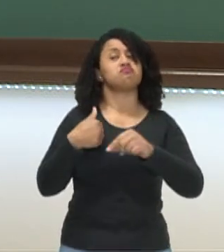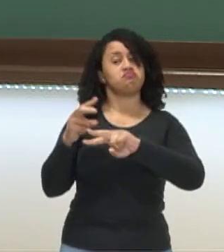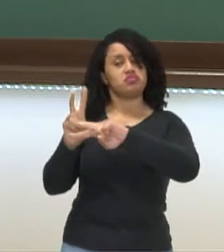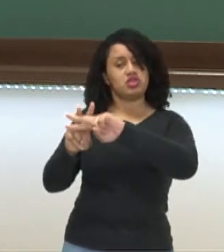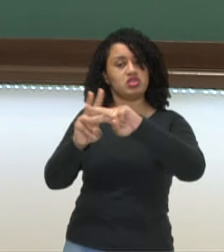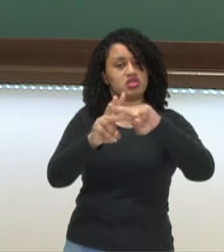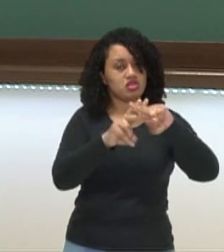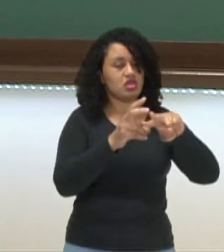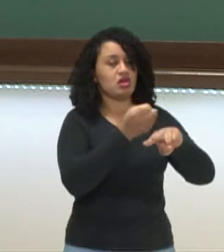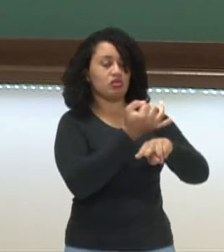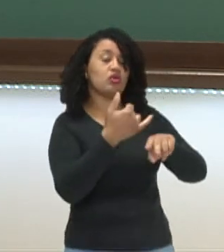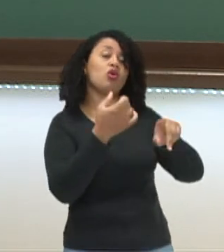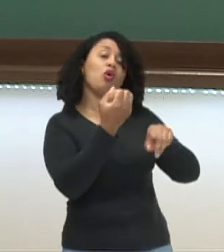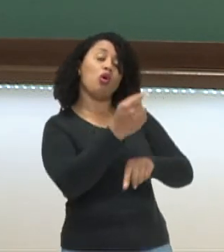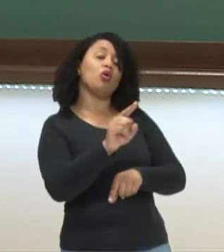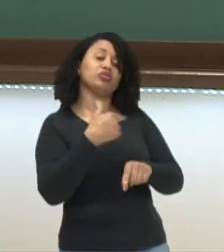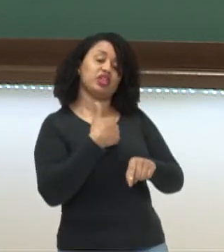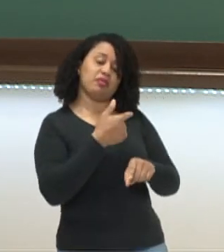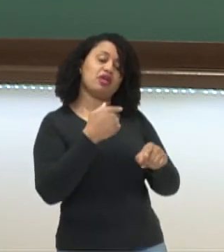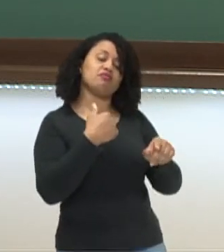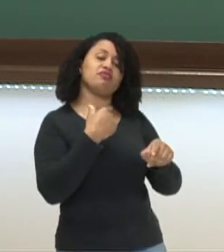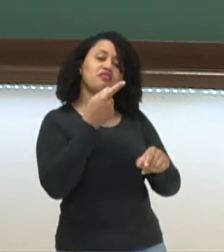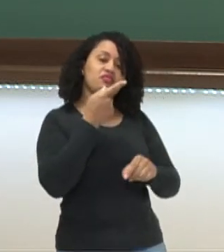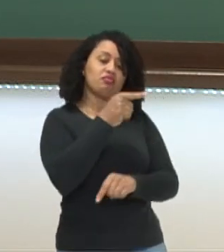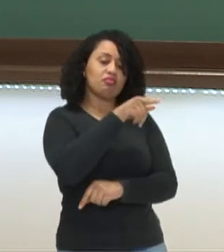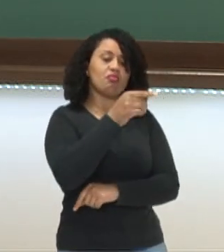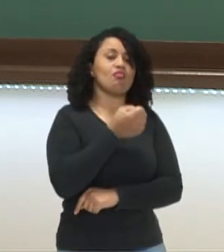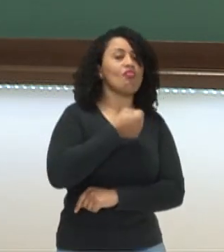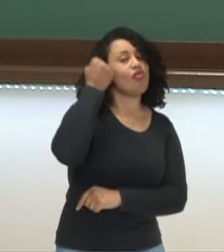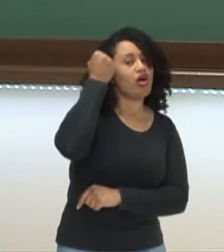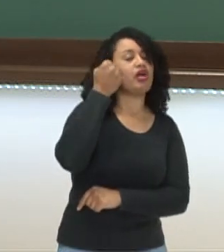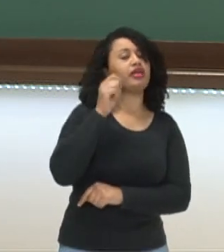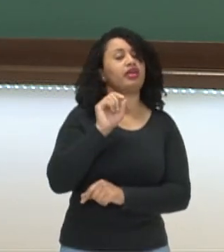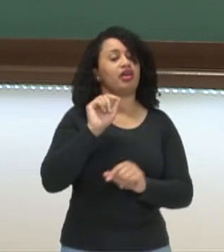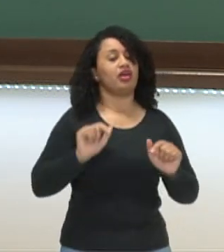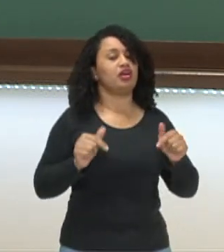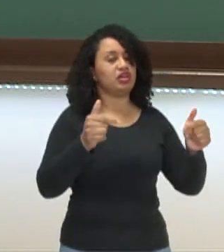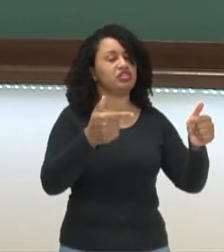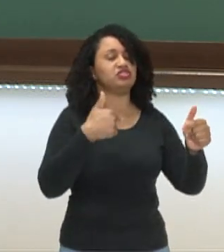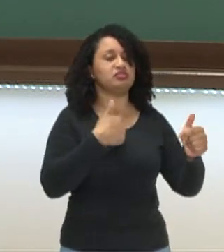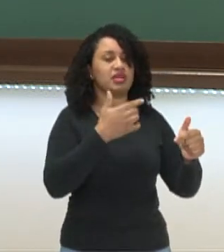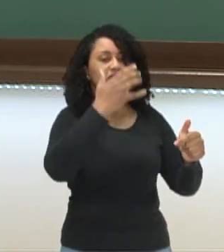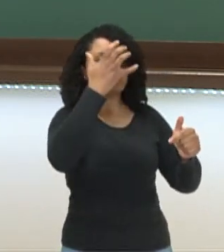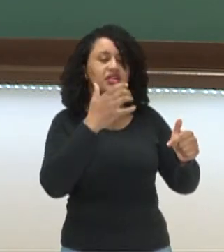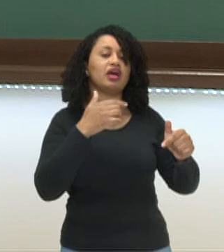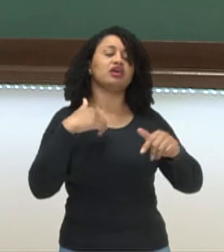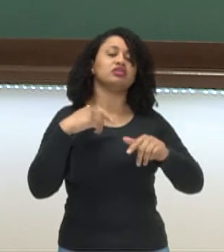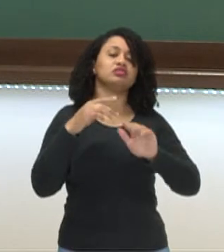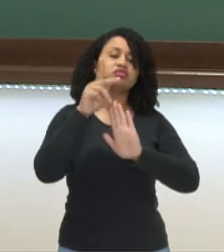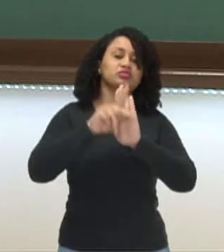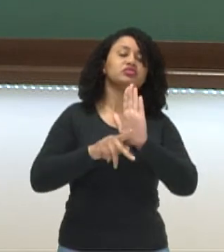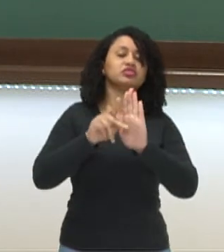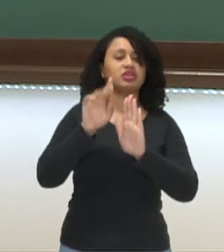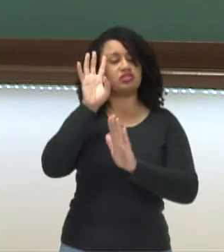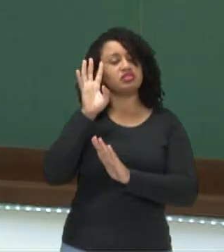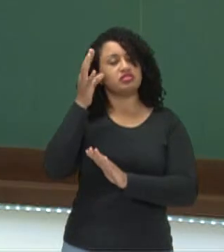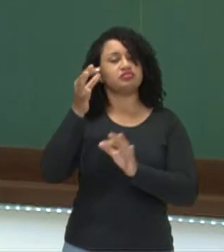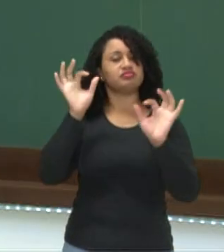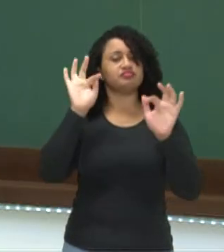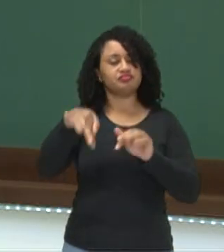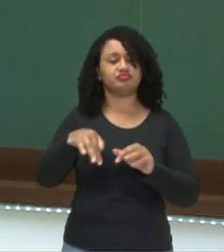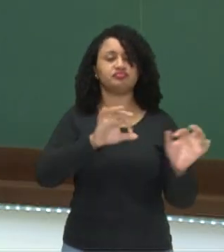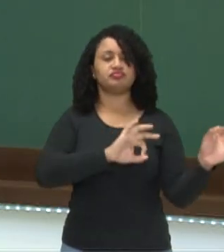prisões até mesmo a pena de morte para aqueles que agiram mais intensamente dentro do projeto da solução final.